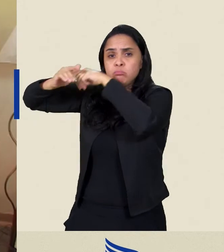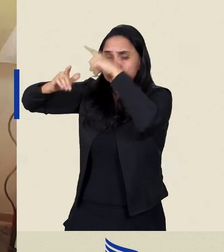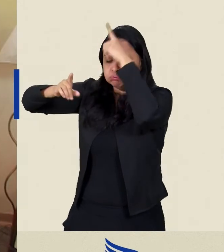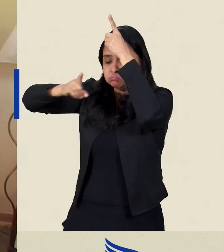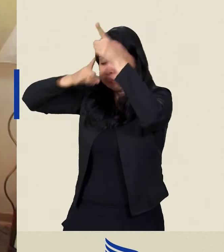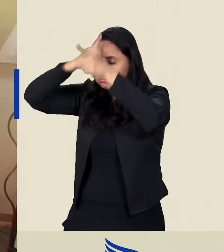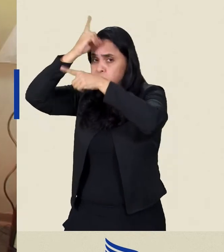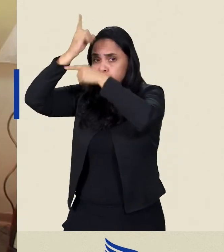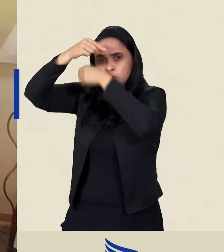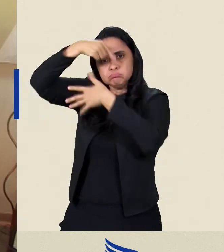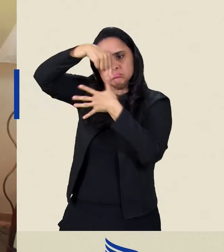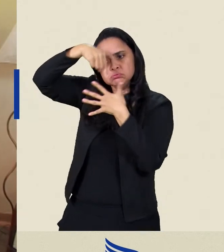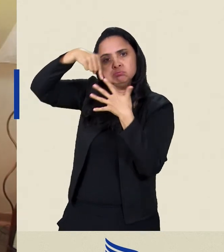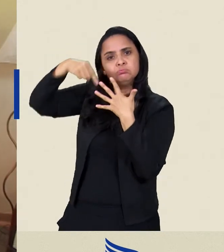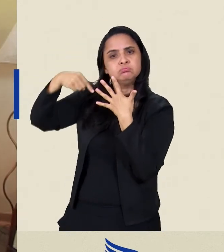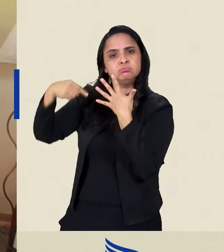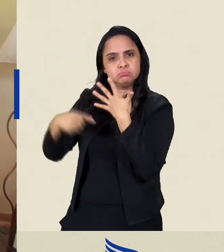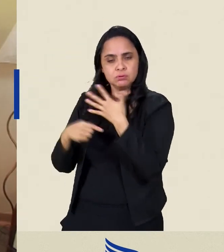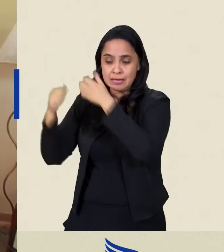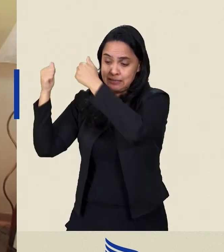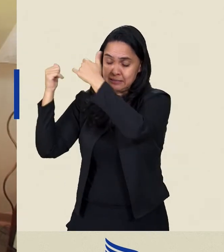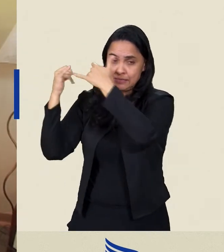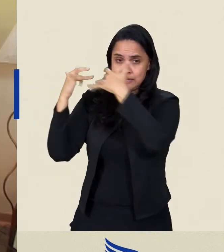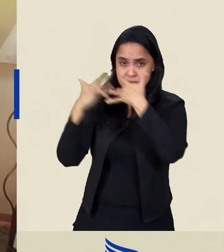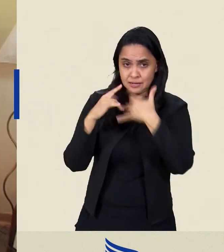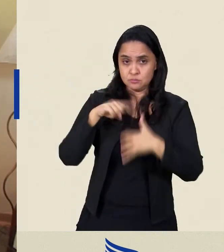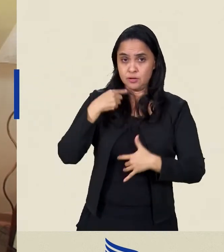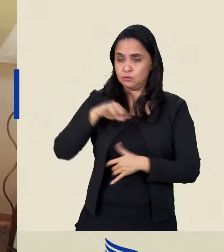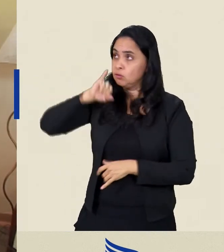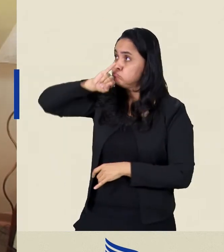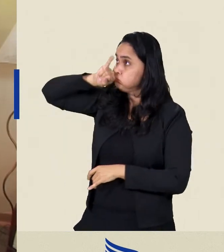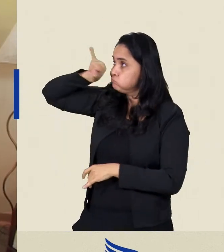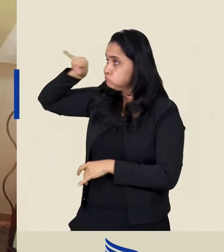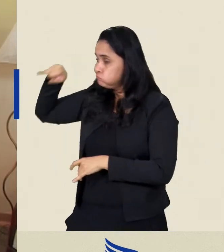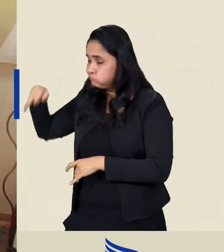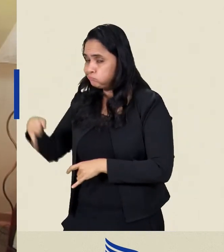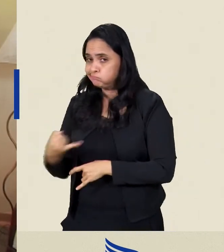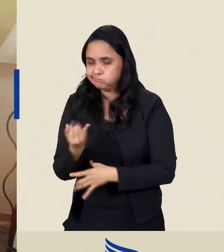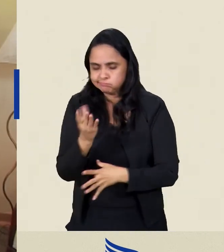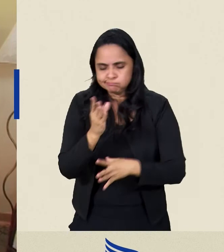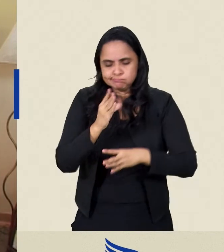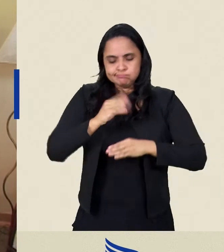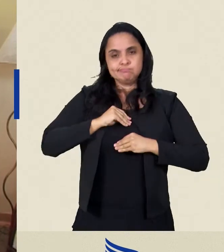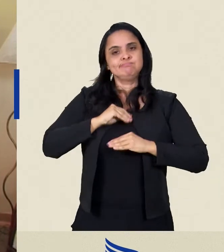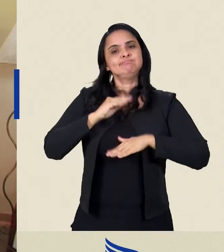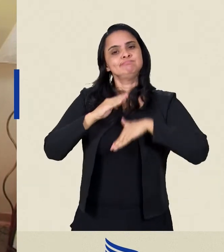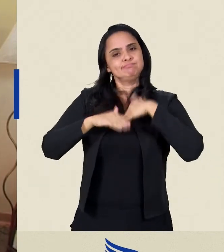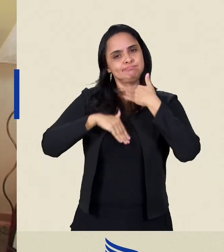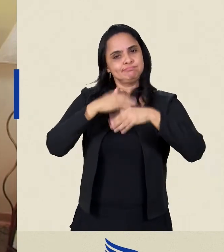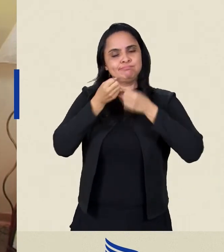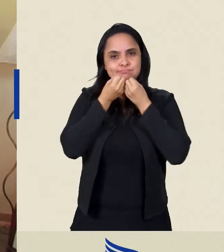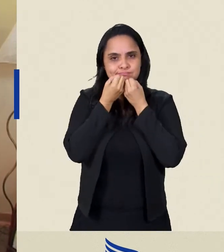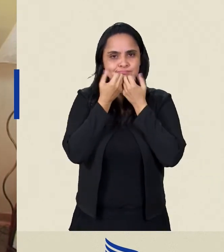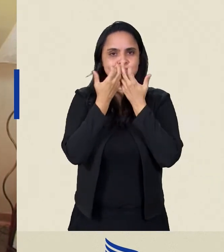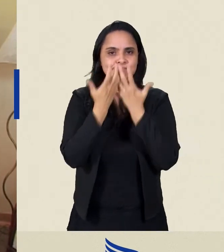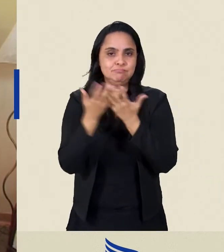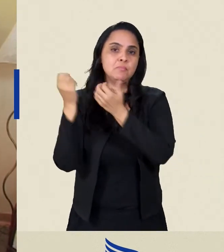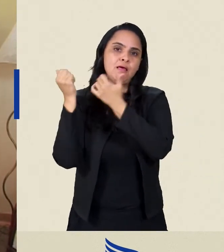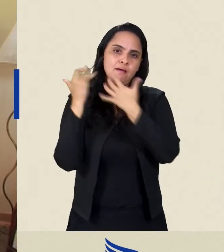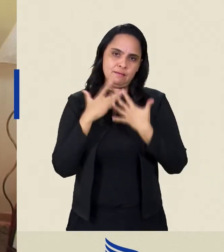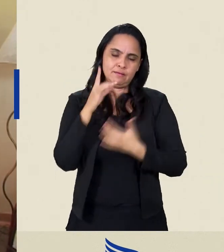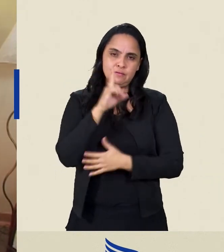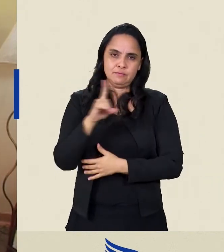graça para que o homem, lançando mão deles, ele seja beneficiado com a graça de